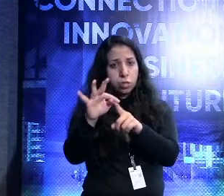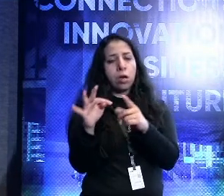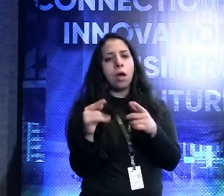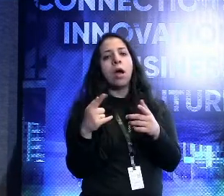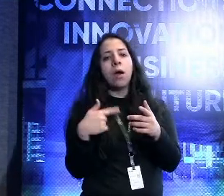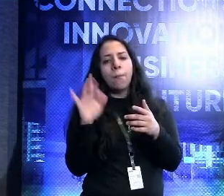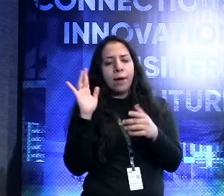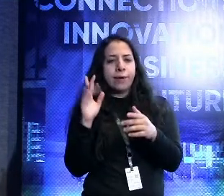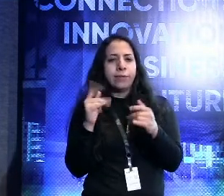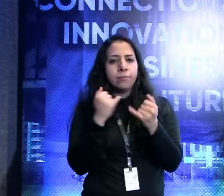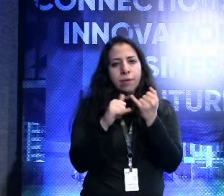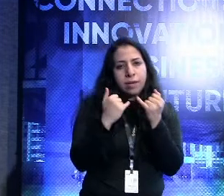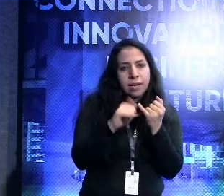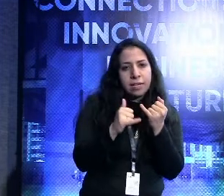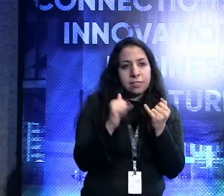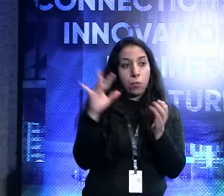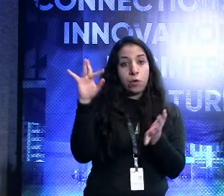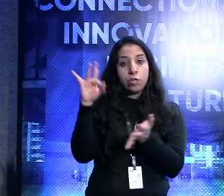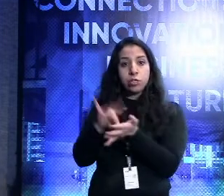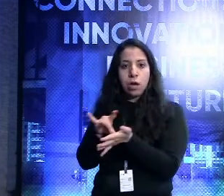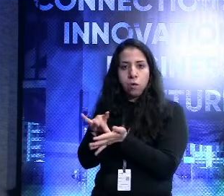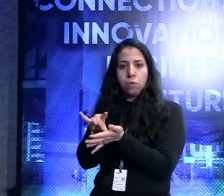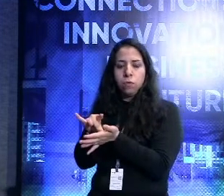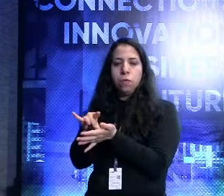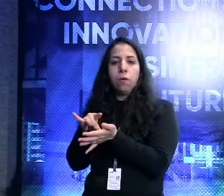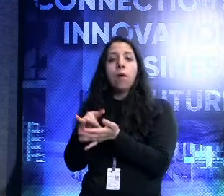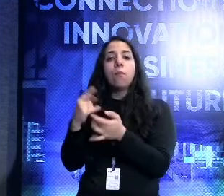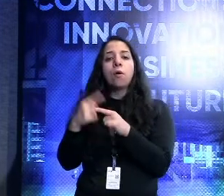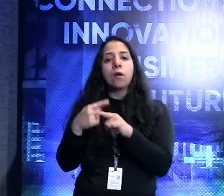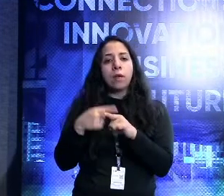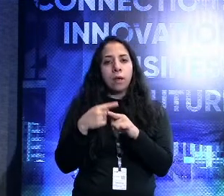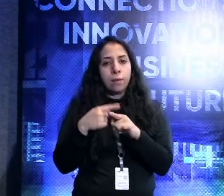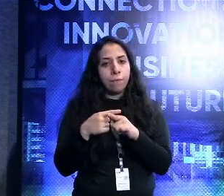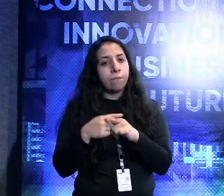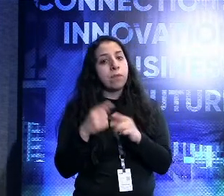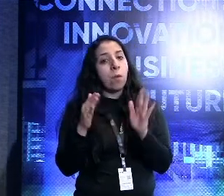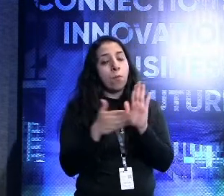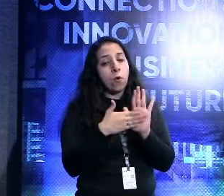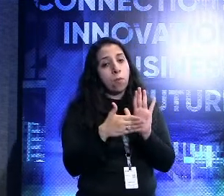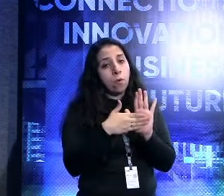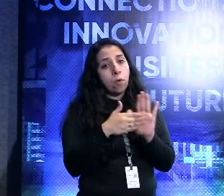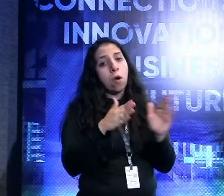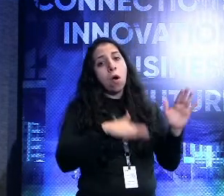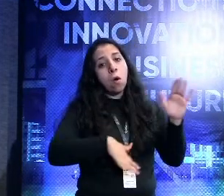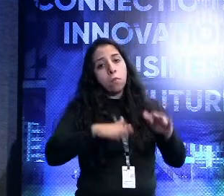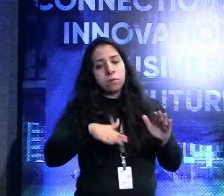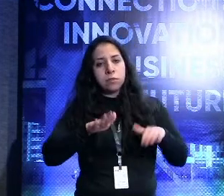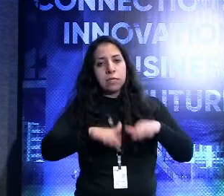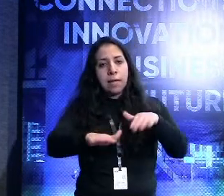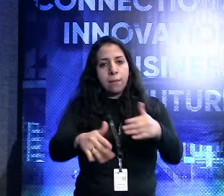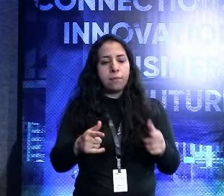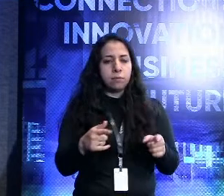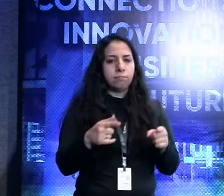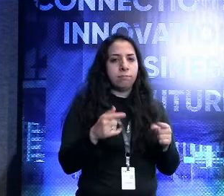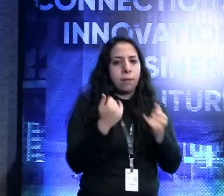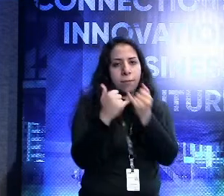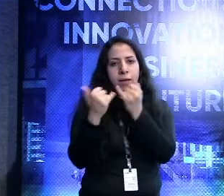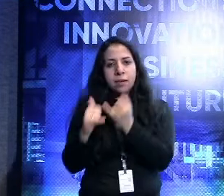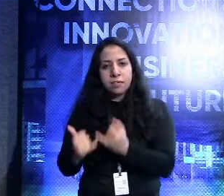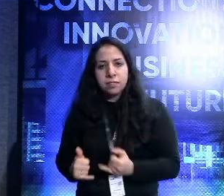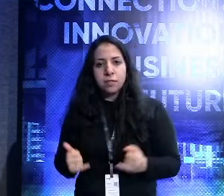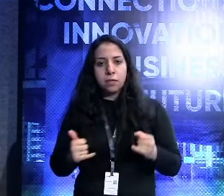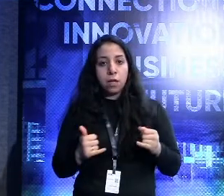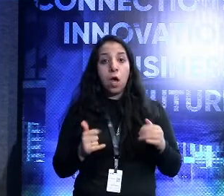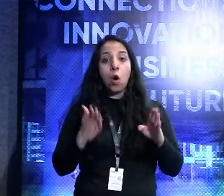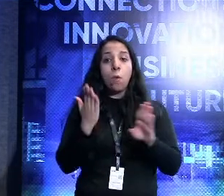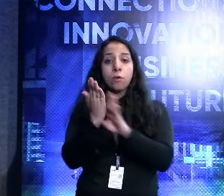sprint original, né, de 5 dias. Por quê? A gente propõe algumas etapas muito semelhantes, onde a gente vai desde o início da descoberta, onde a gente